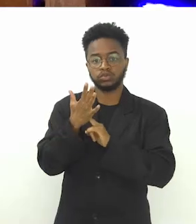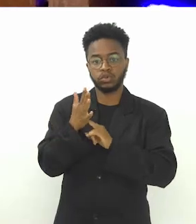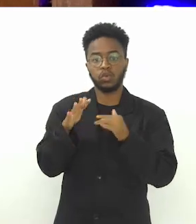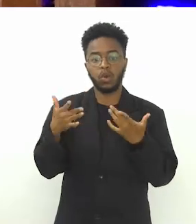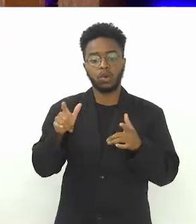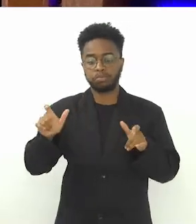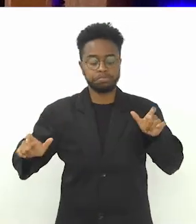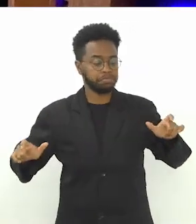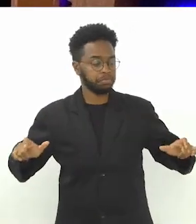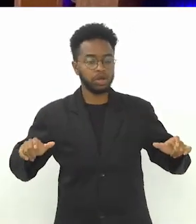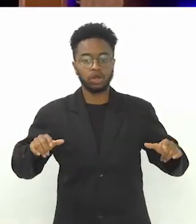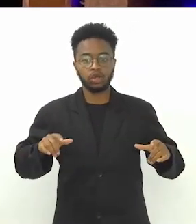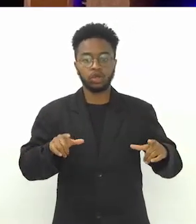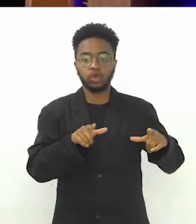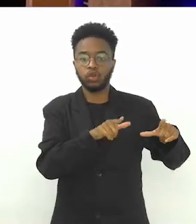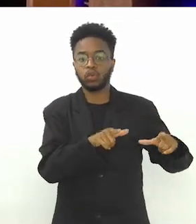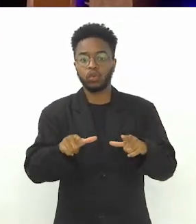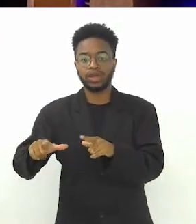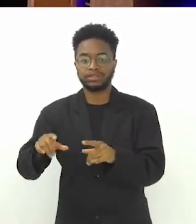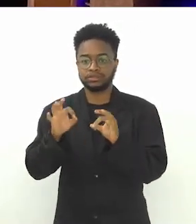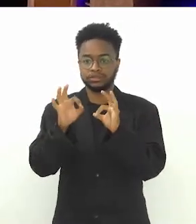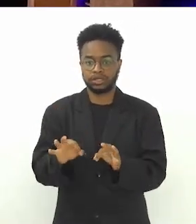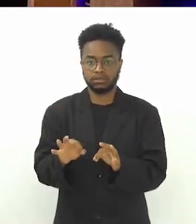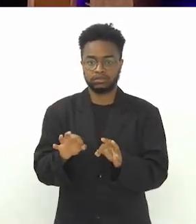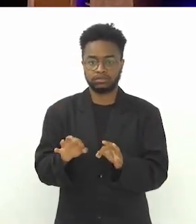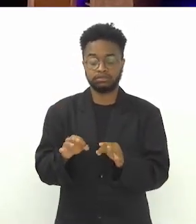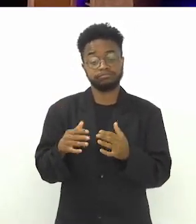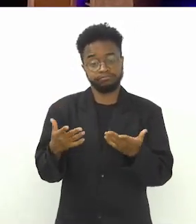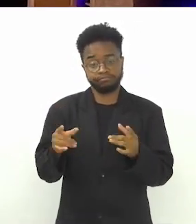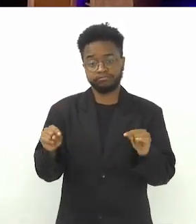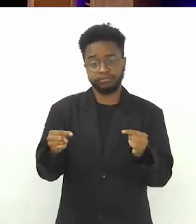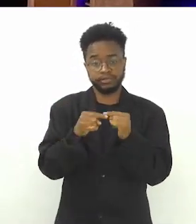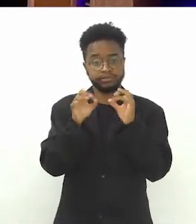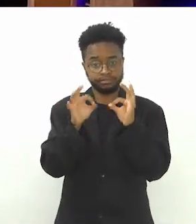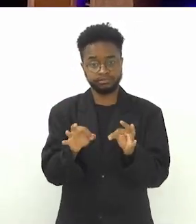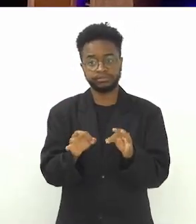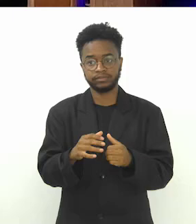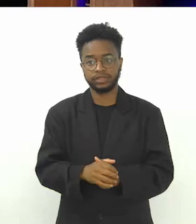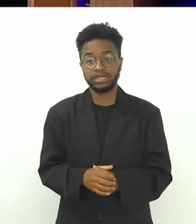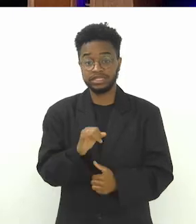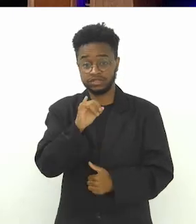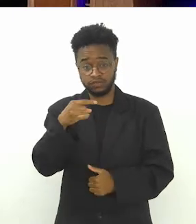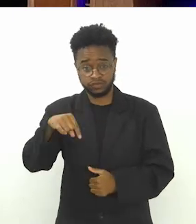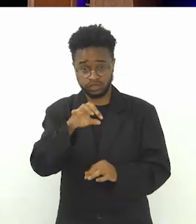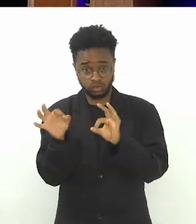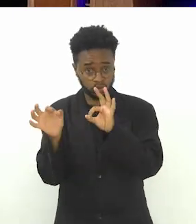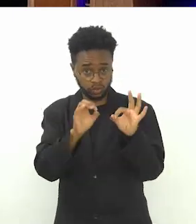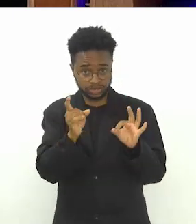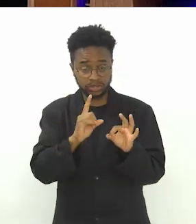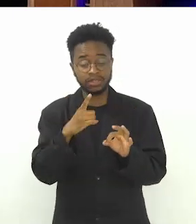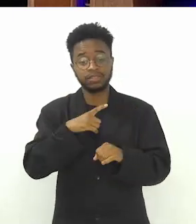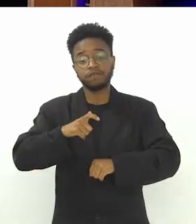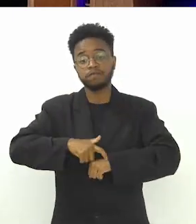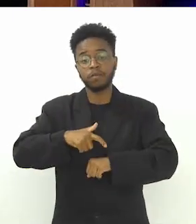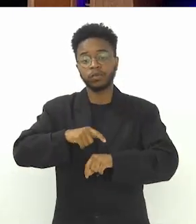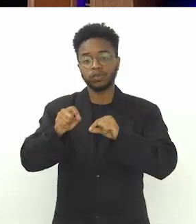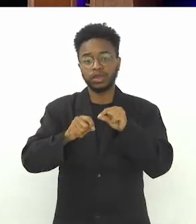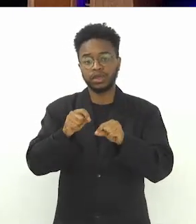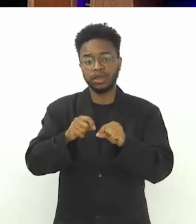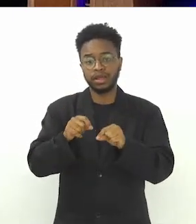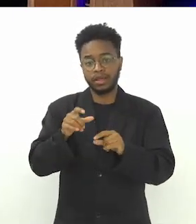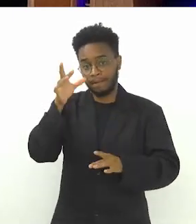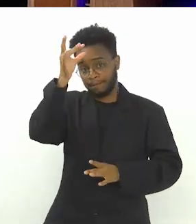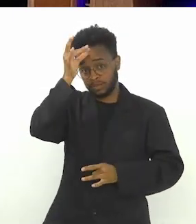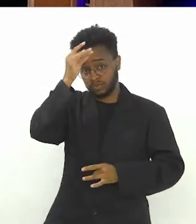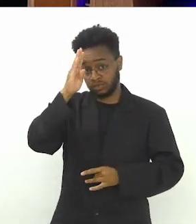ângulos. Tá. E deu no que deu. Deu no que deu. Para quem não assistiu, como História de Frente da Virada, tem um momento que o personagem